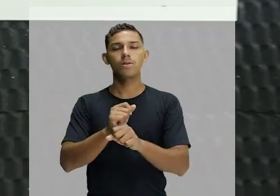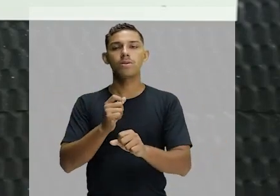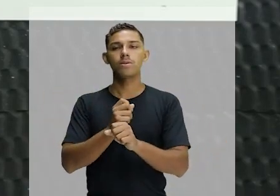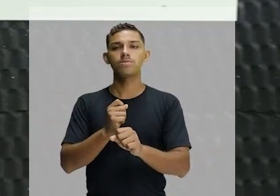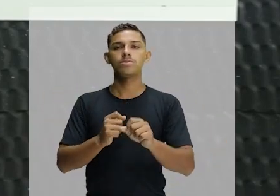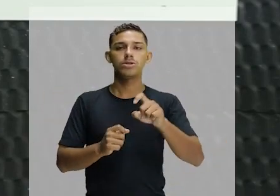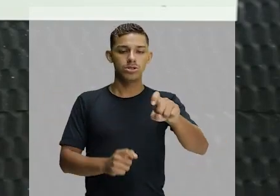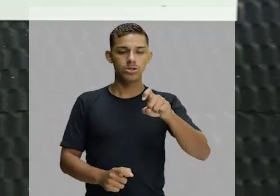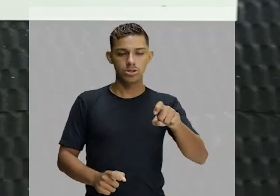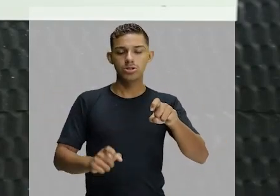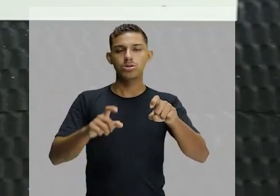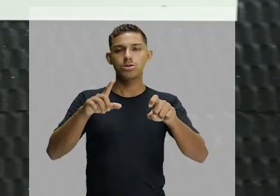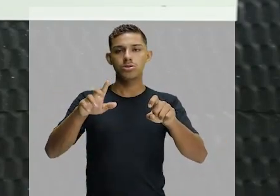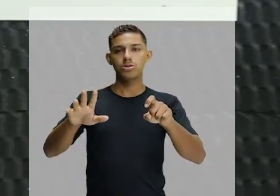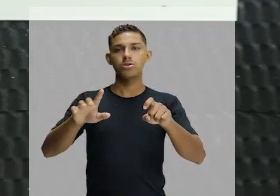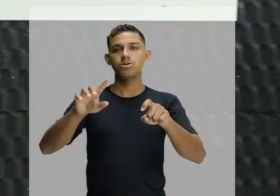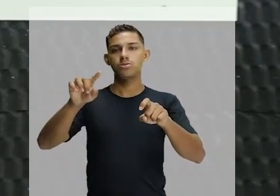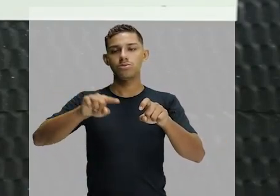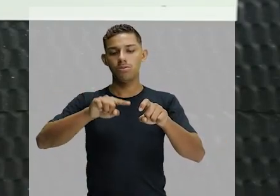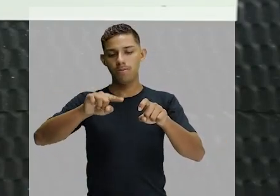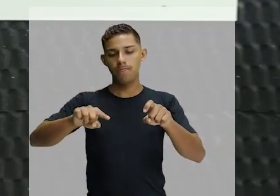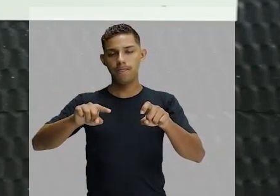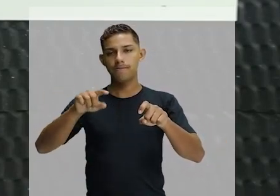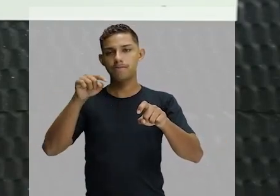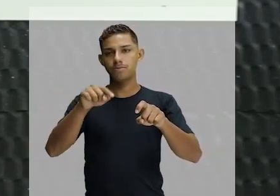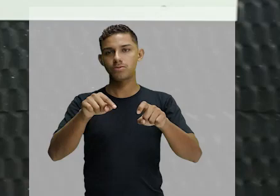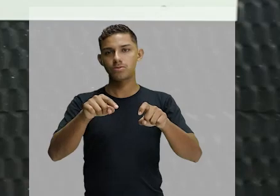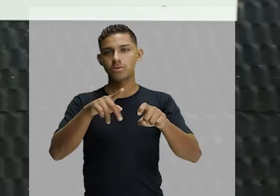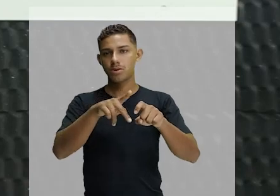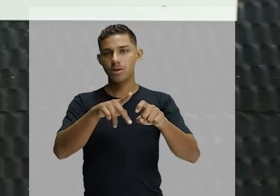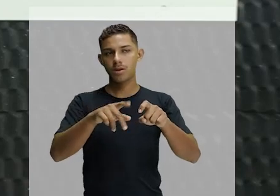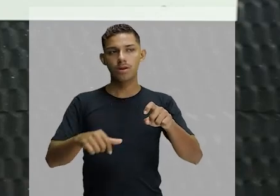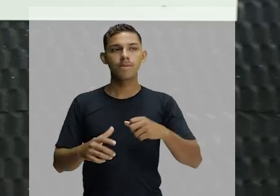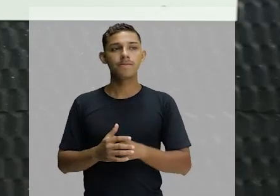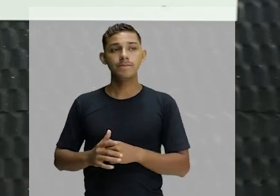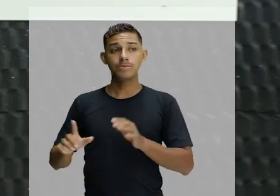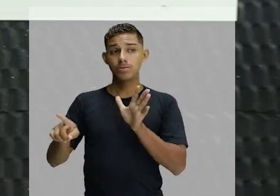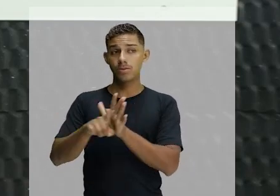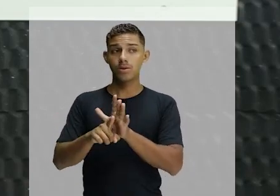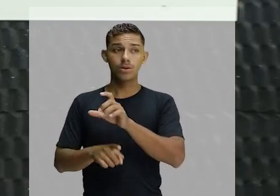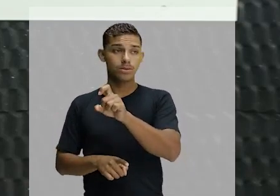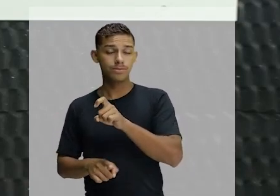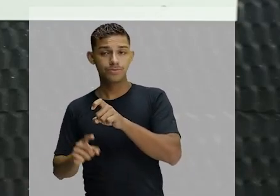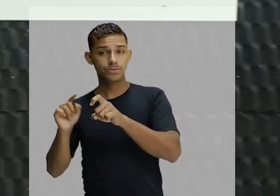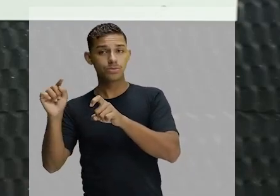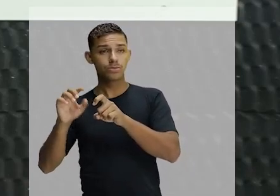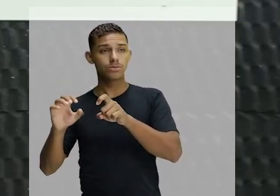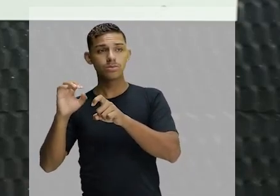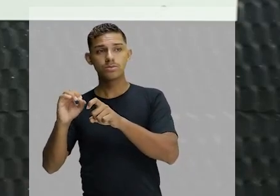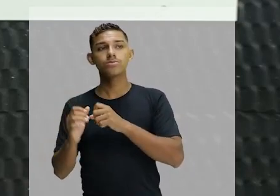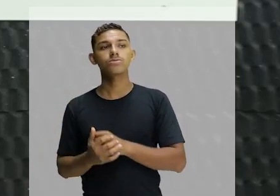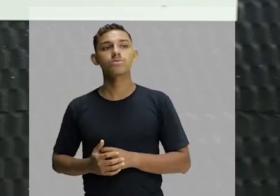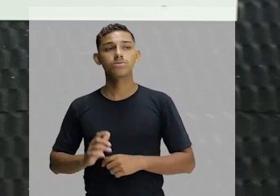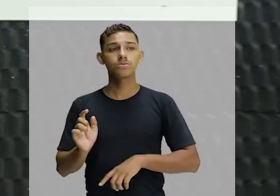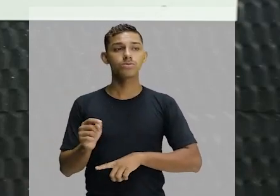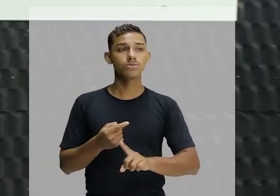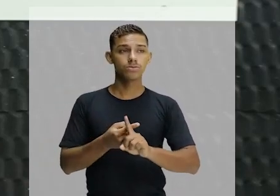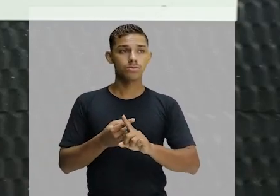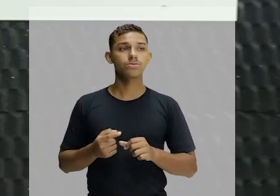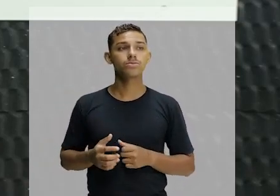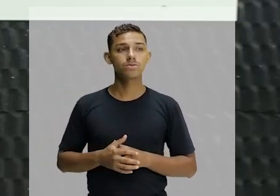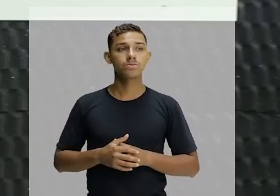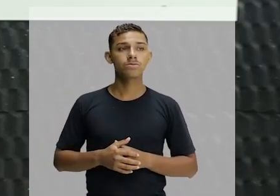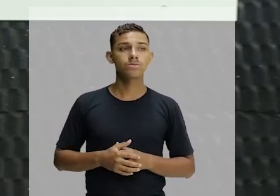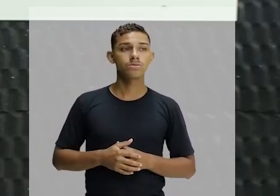mais o y do ponto P, que é menos 3, menos o y do ponto O